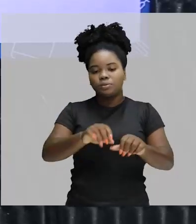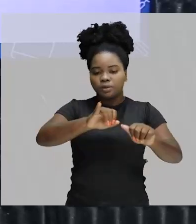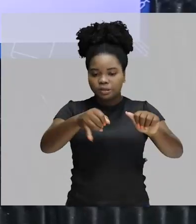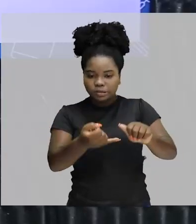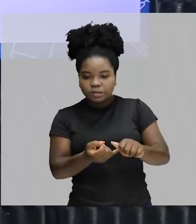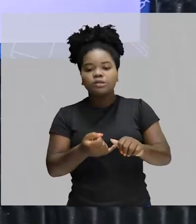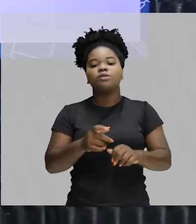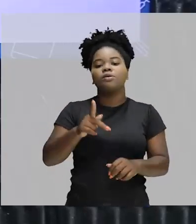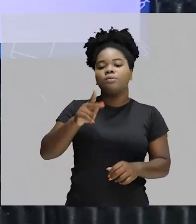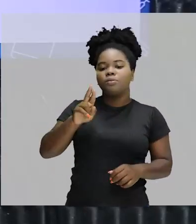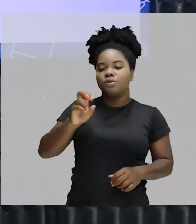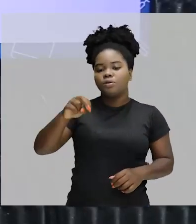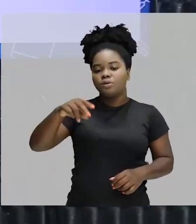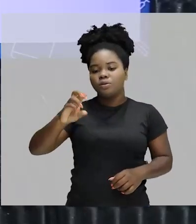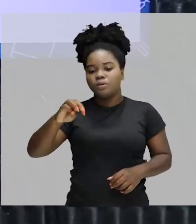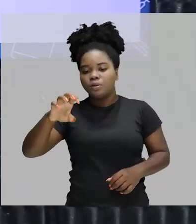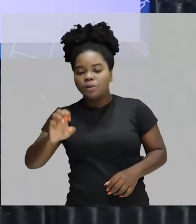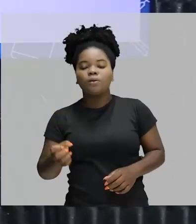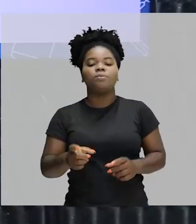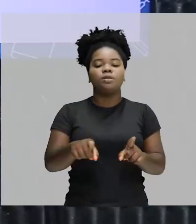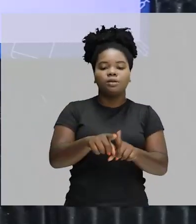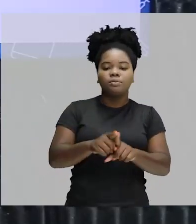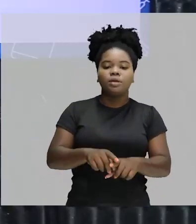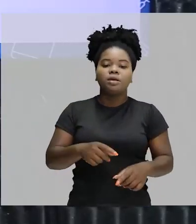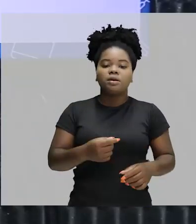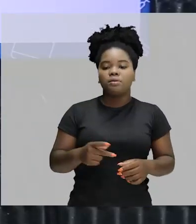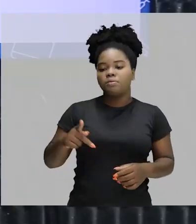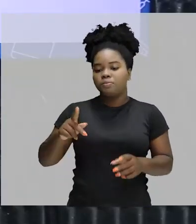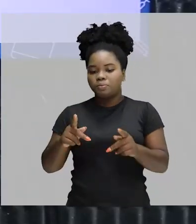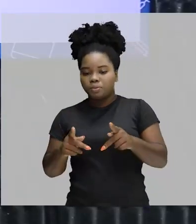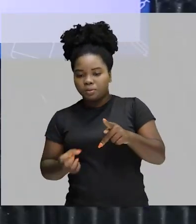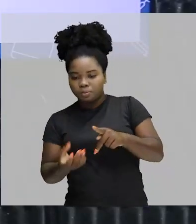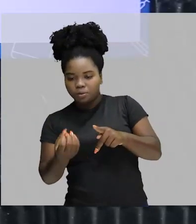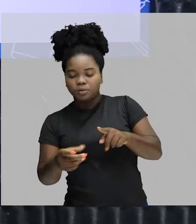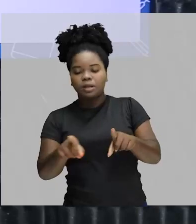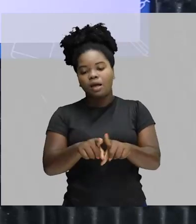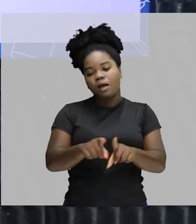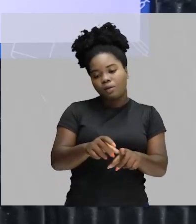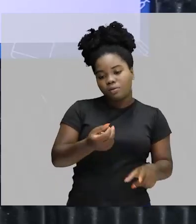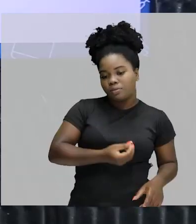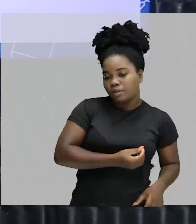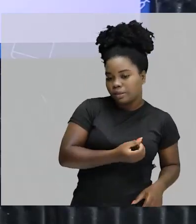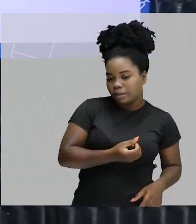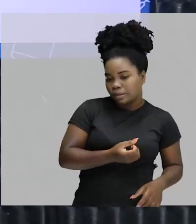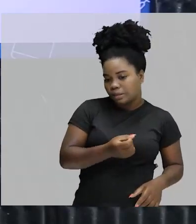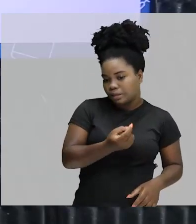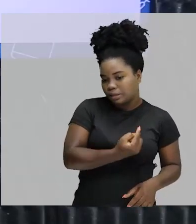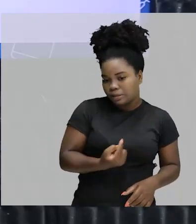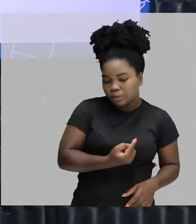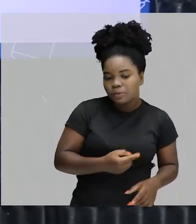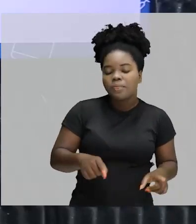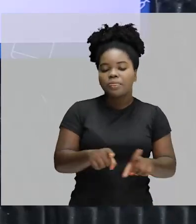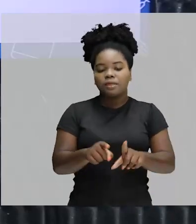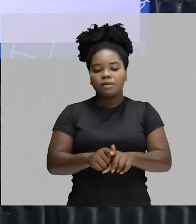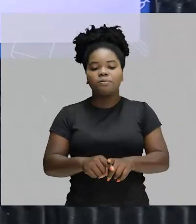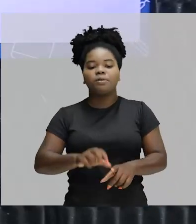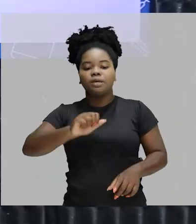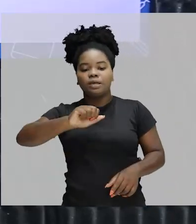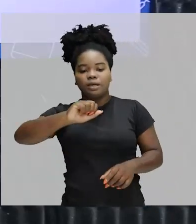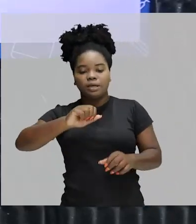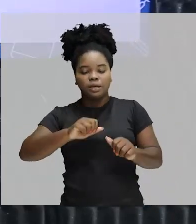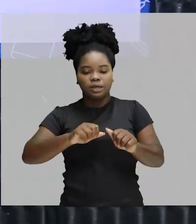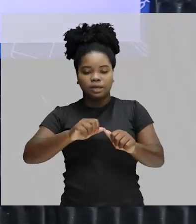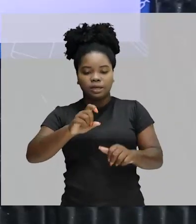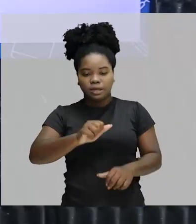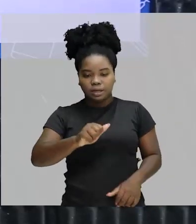pronome, o numeral, e aí fica bem fácil, né? E vamos sobrar aquelas outras que são as invariáveis, como o advérbio, a